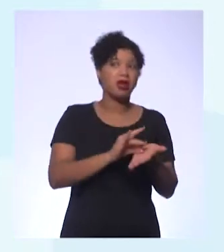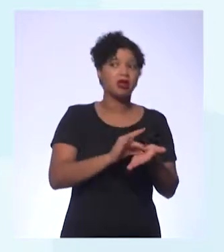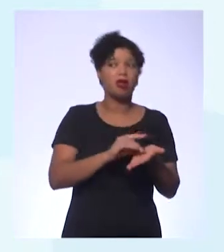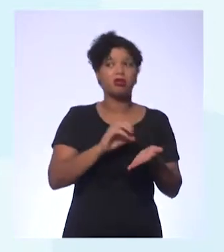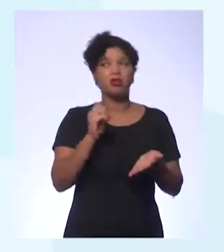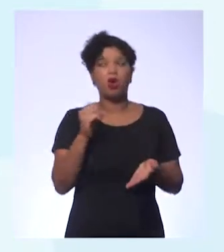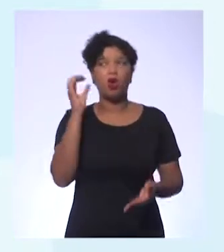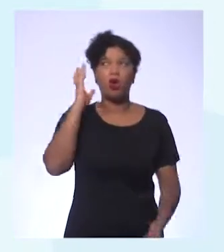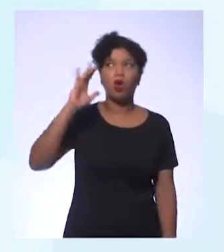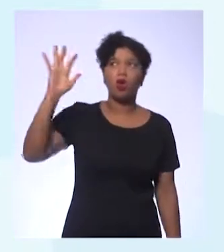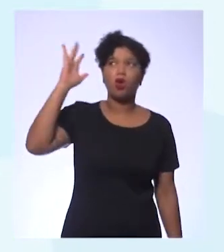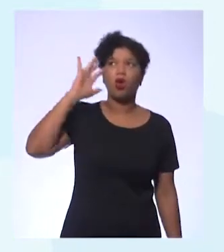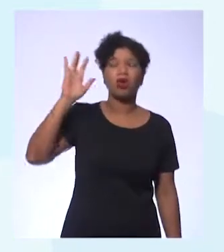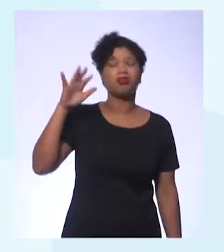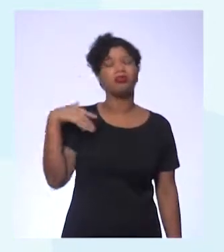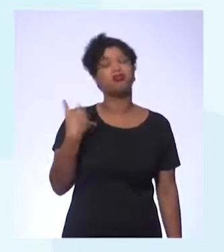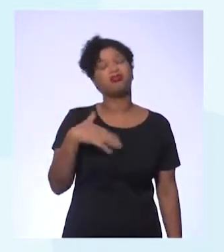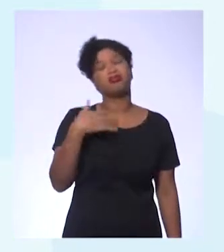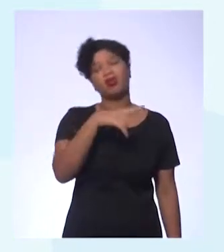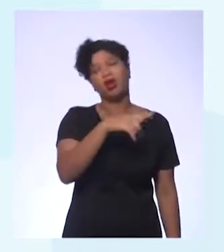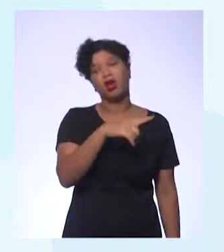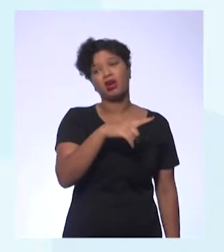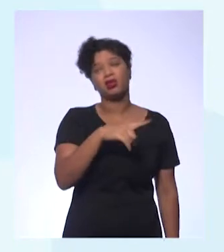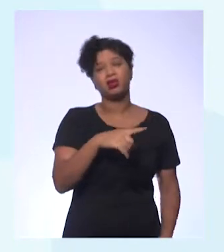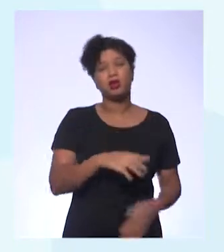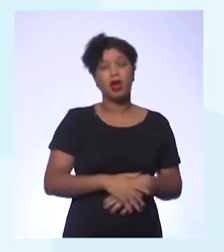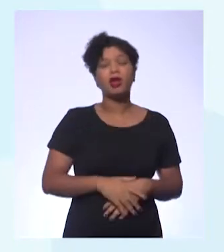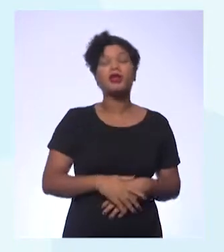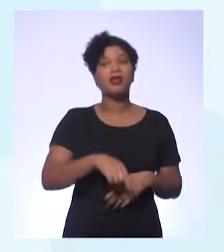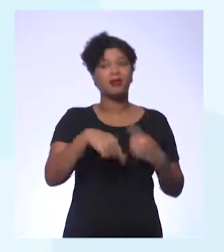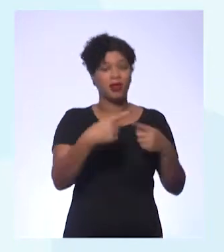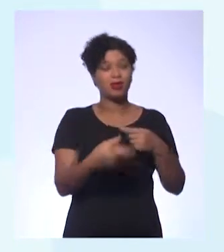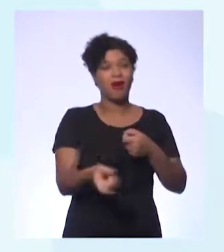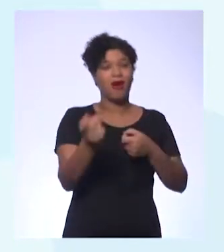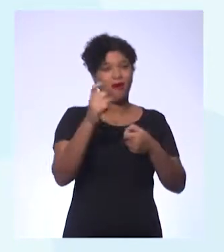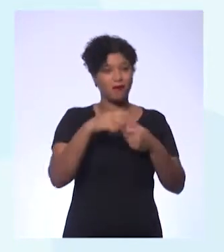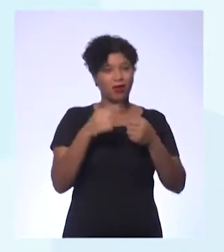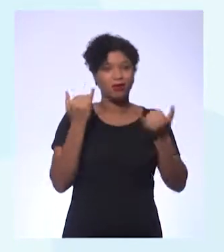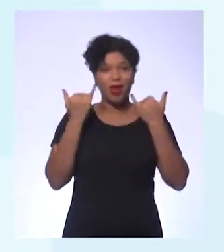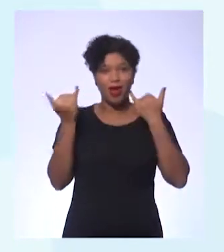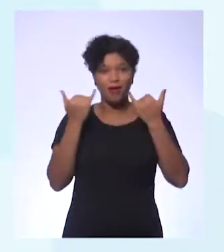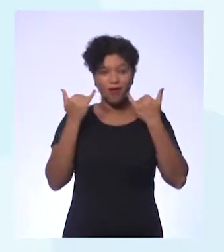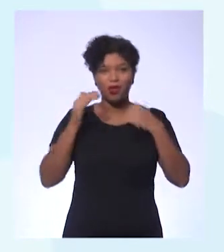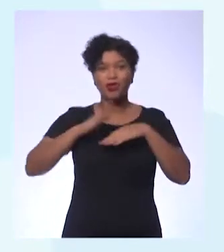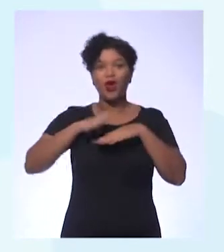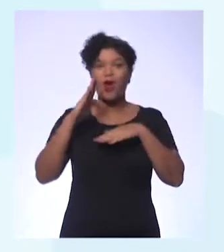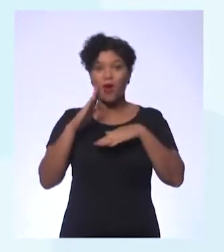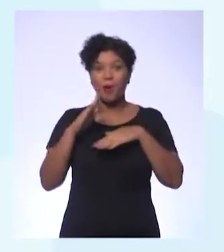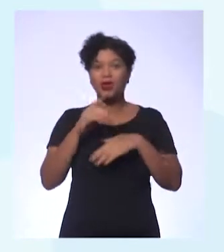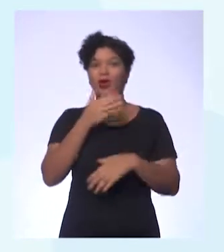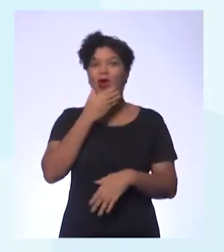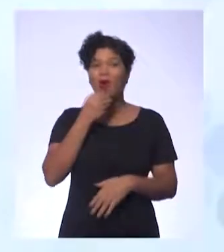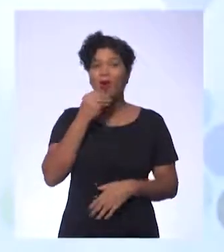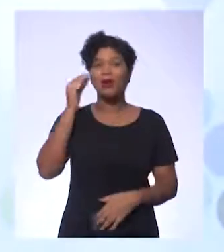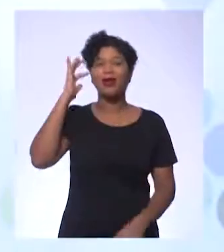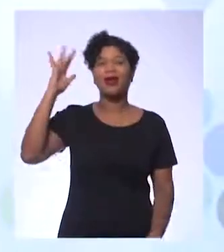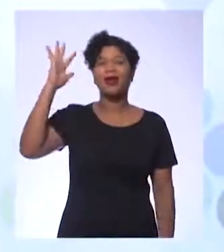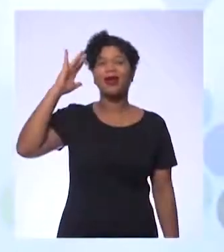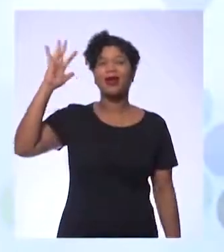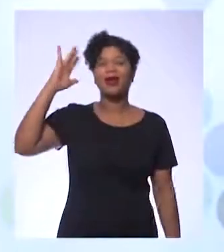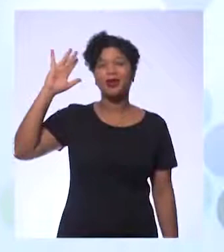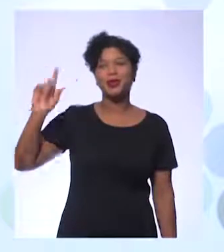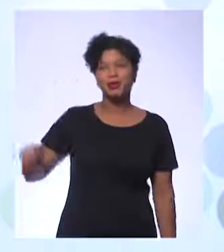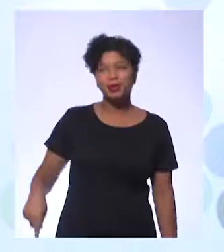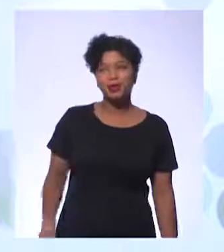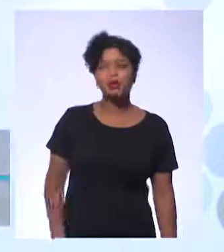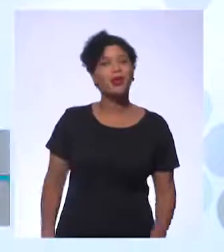imaginação. Acabou se ferindo. Voltamos a qualquer momento com mais informações sobre este sonhador. Então,